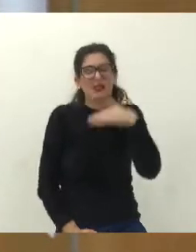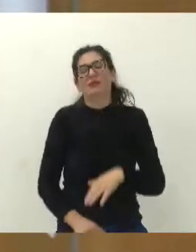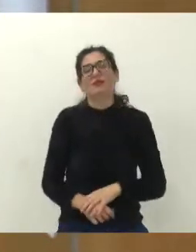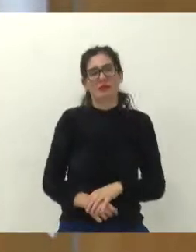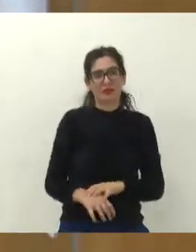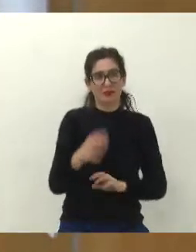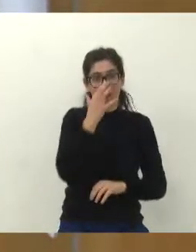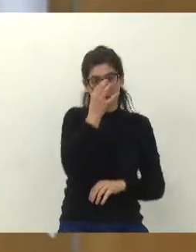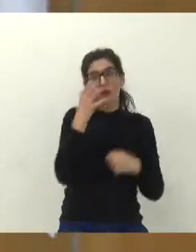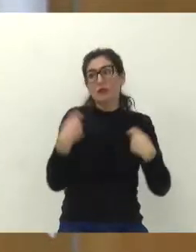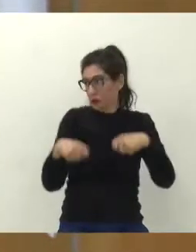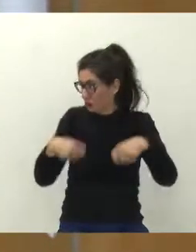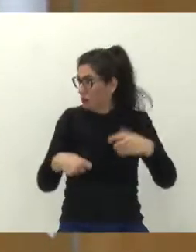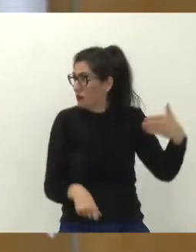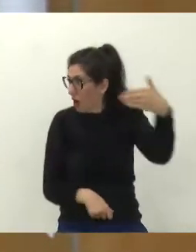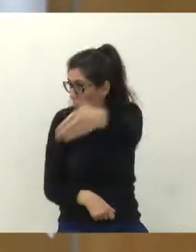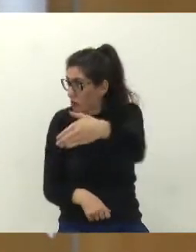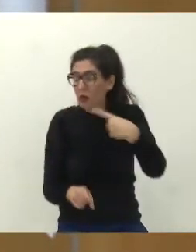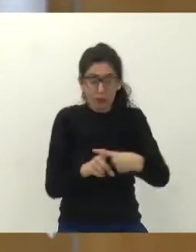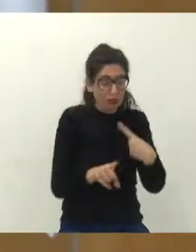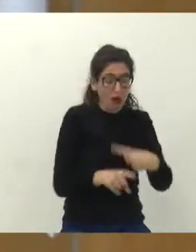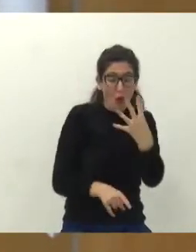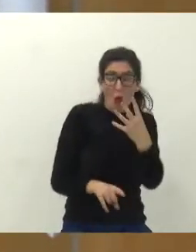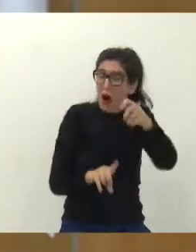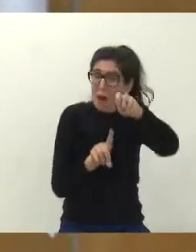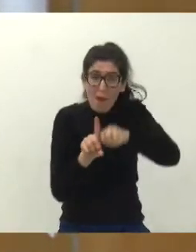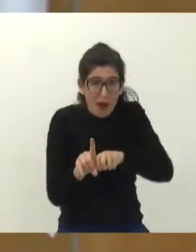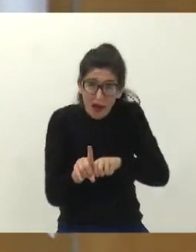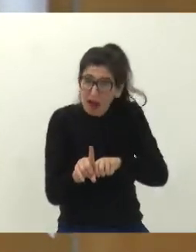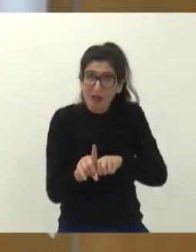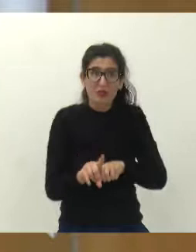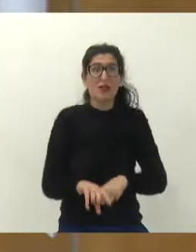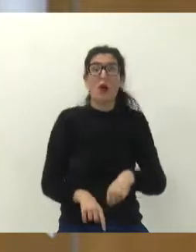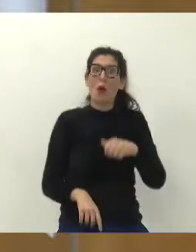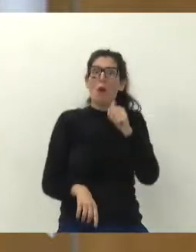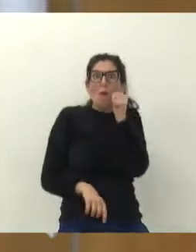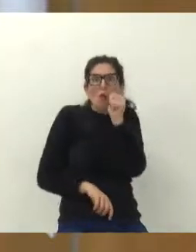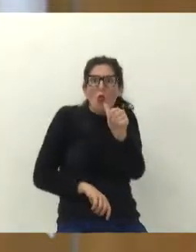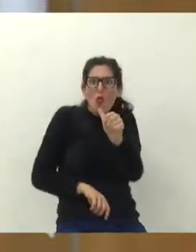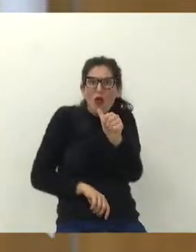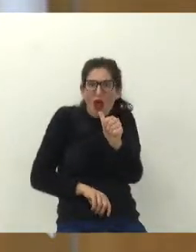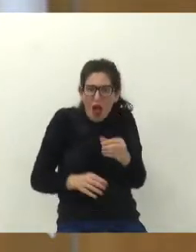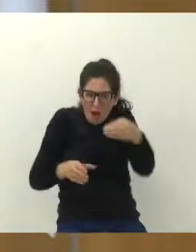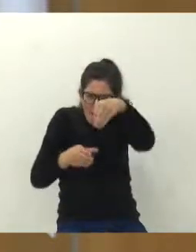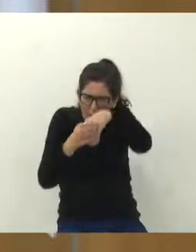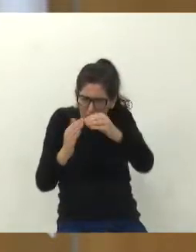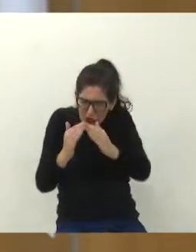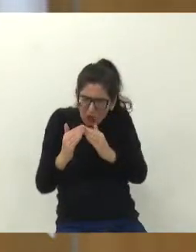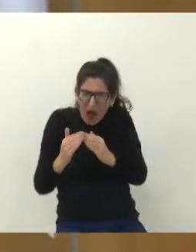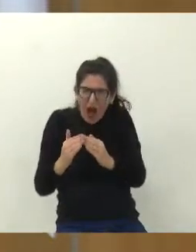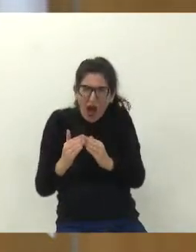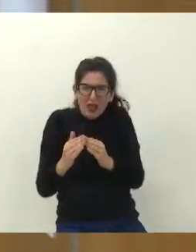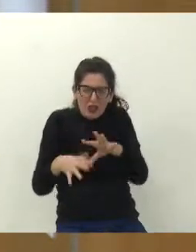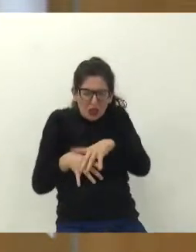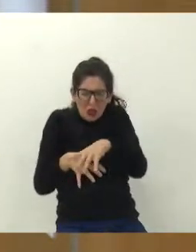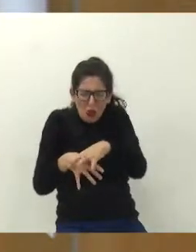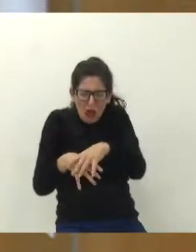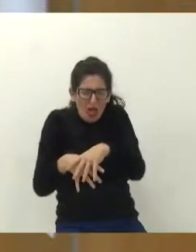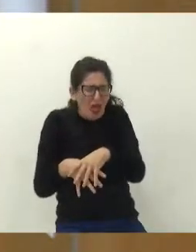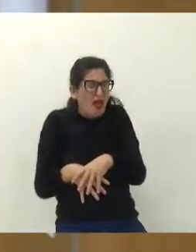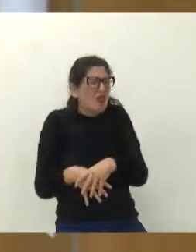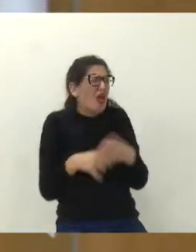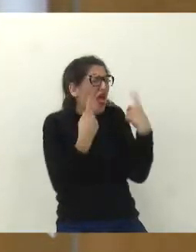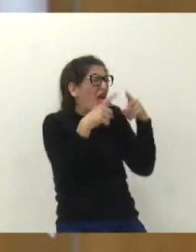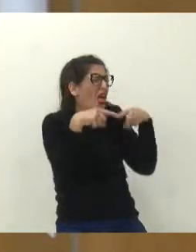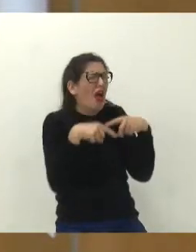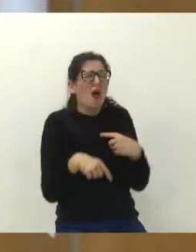lá. Faz 4 meses, gente. Não dá, tem uma mulher doente lá que reclama da poeira. Eu estive na casa dela lá, fiquei horrorizado.